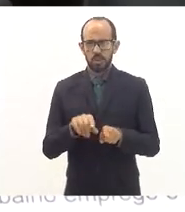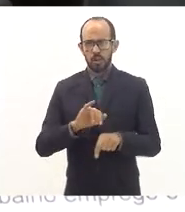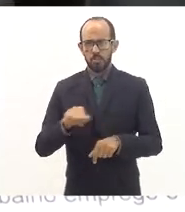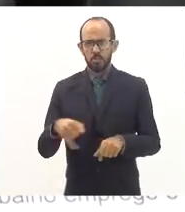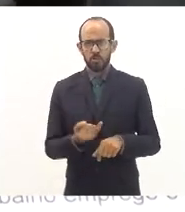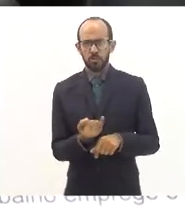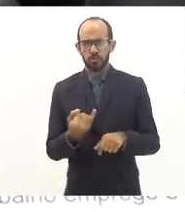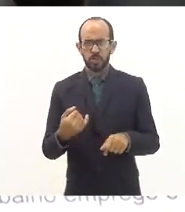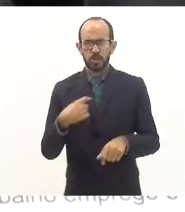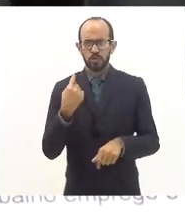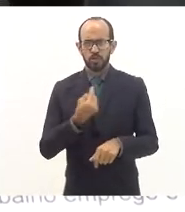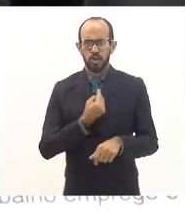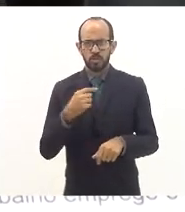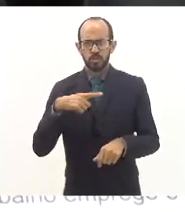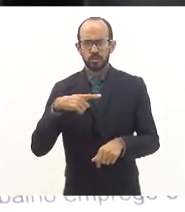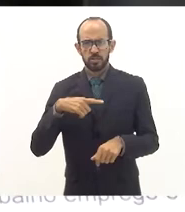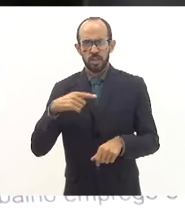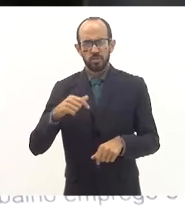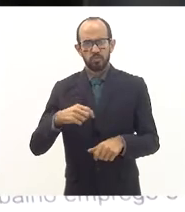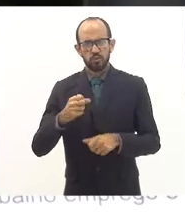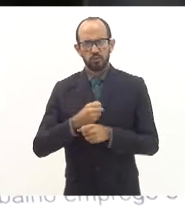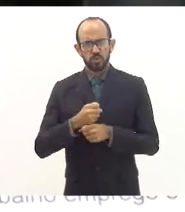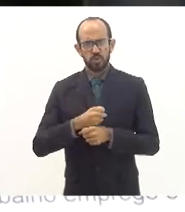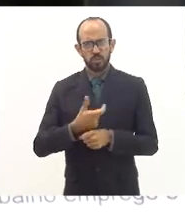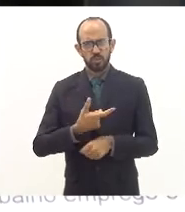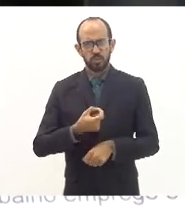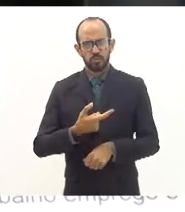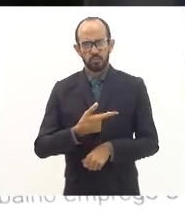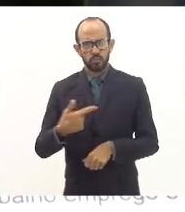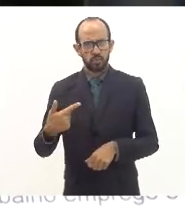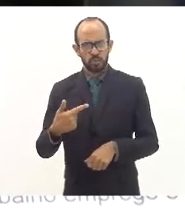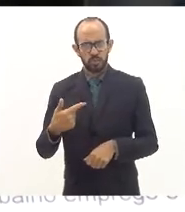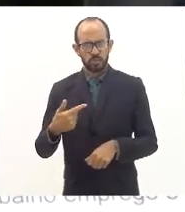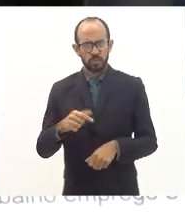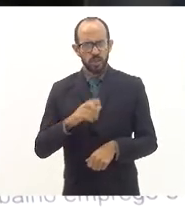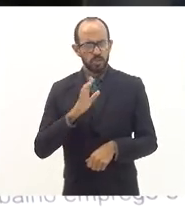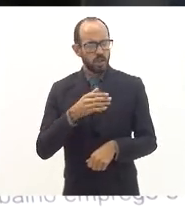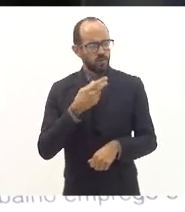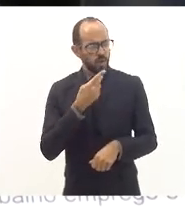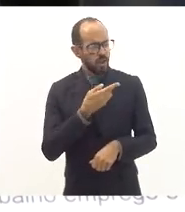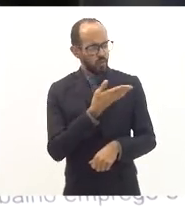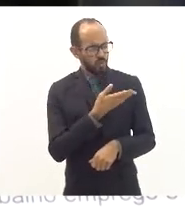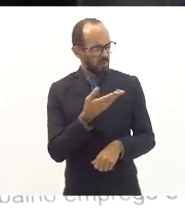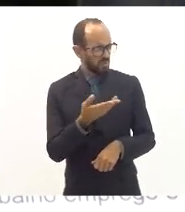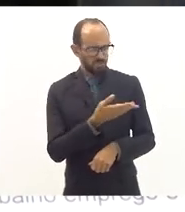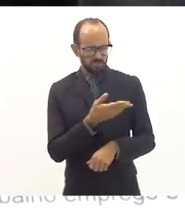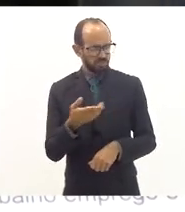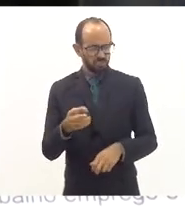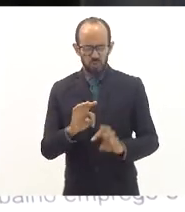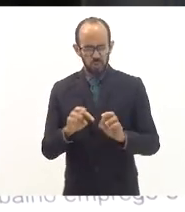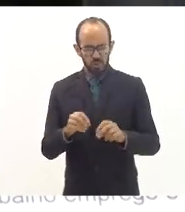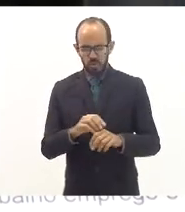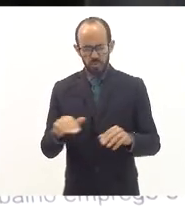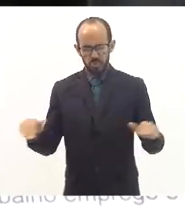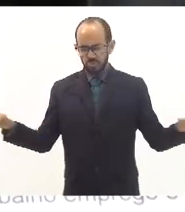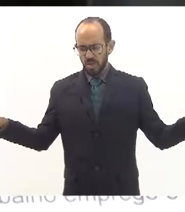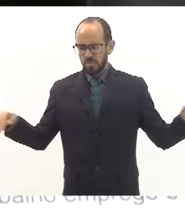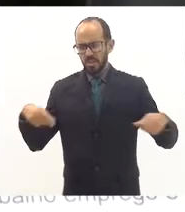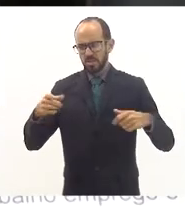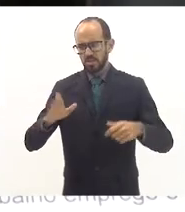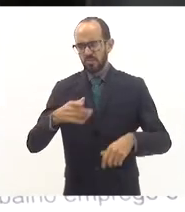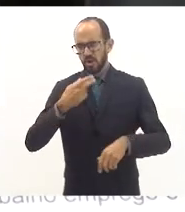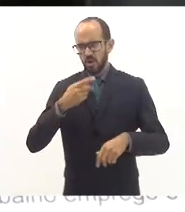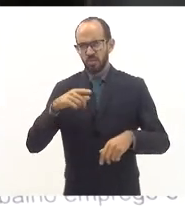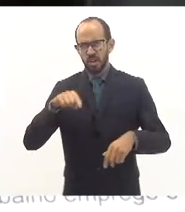oportunidade que nós temos nesse ano, que já foi falada aqui pelo doutor Trajano, já foi falada pela dona Lígia do Hotel de Andrade,